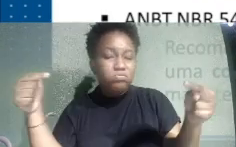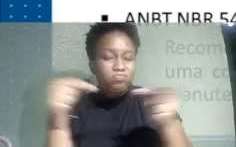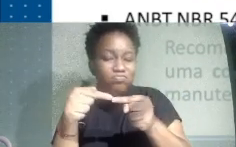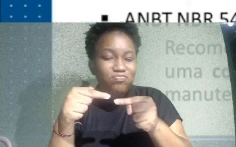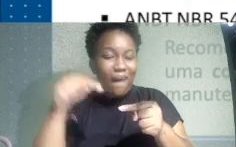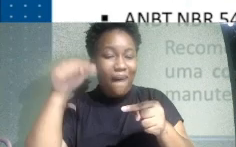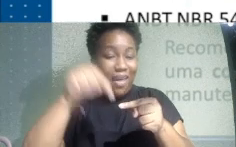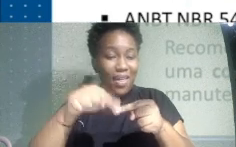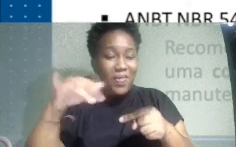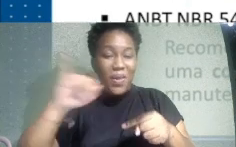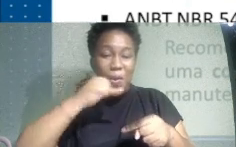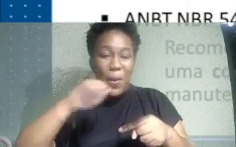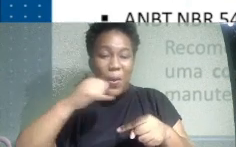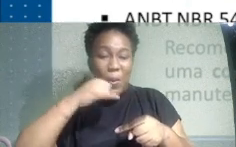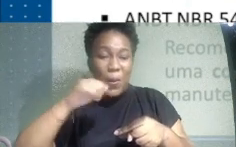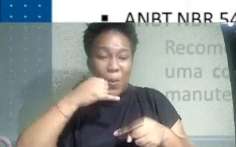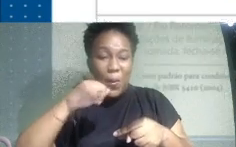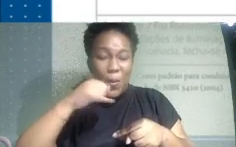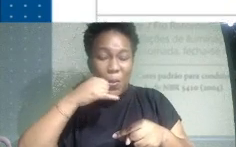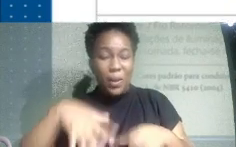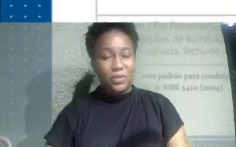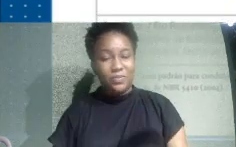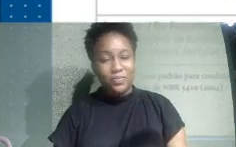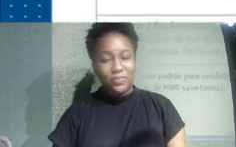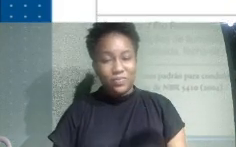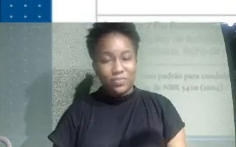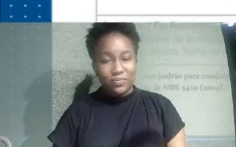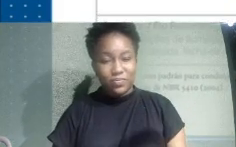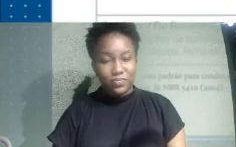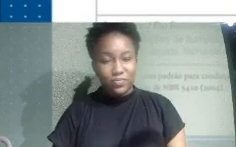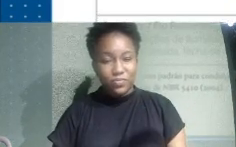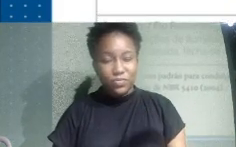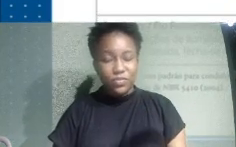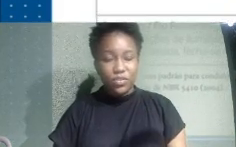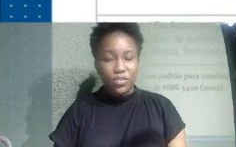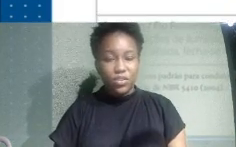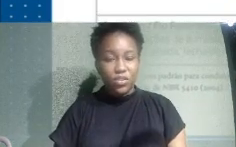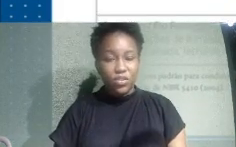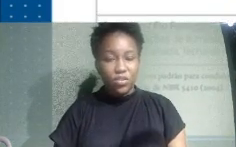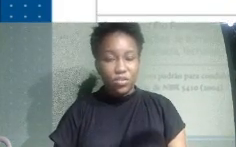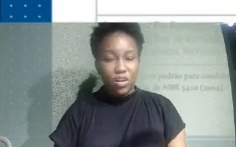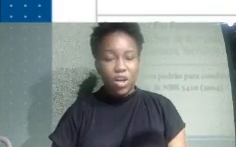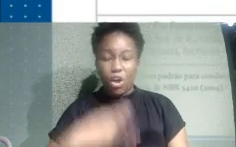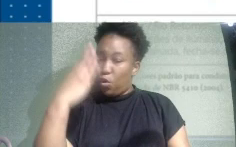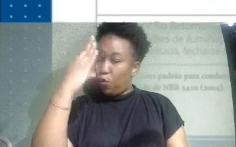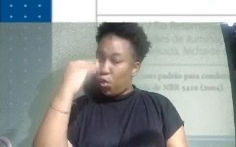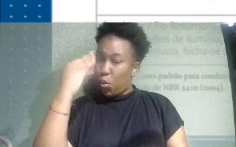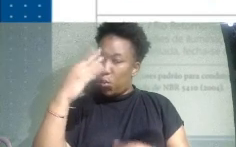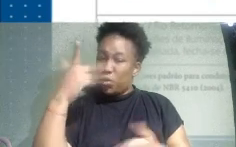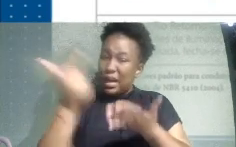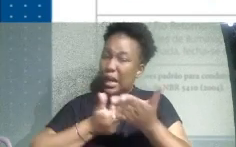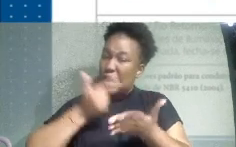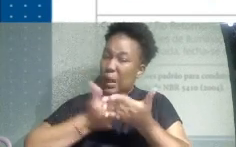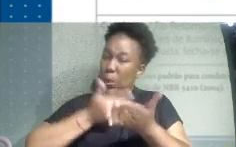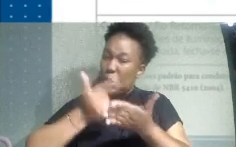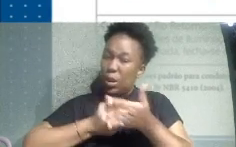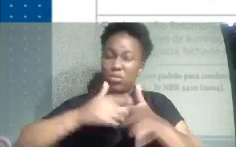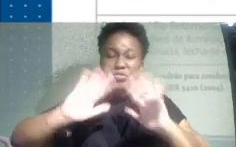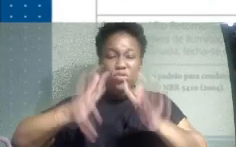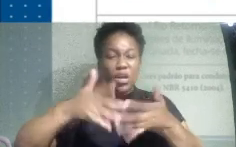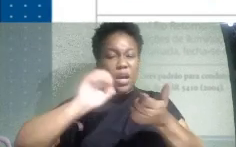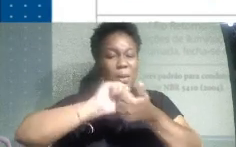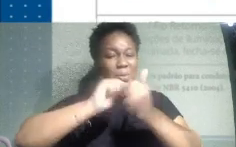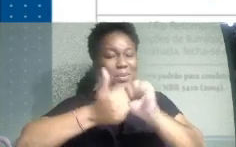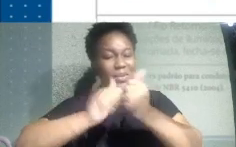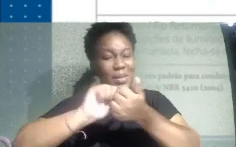circuito ali. Vem cá para entender um pouquinho. Ó. Retirei essa imagem também no livro de vocês. Ela foi adaptada da